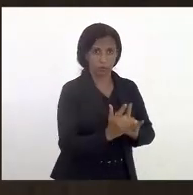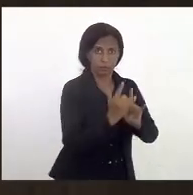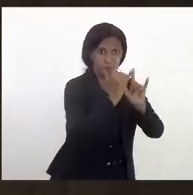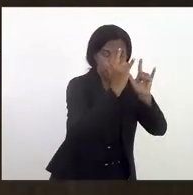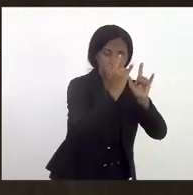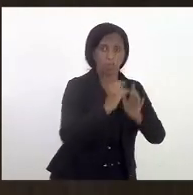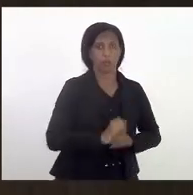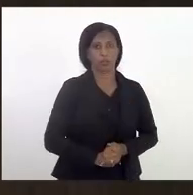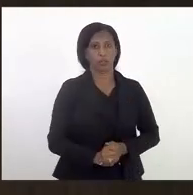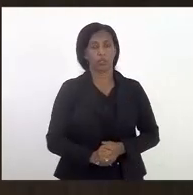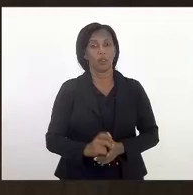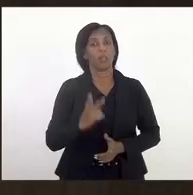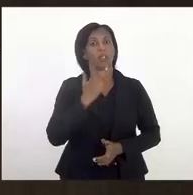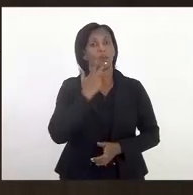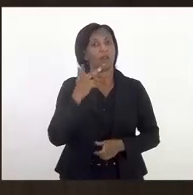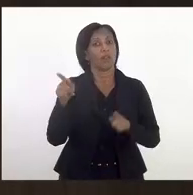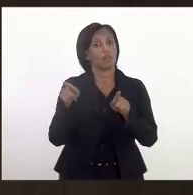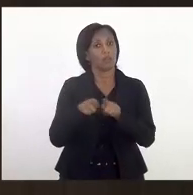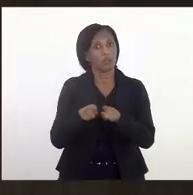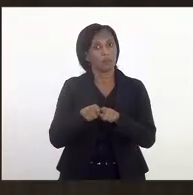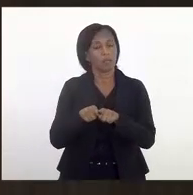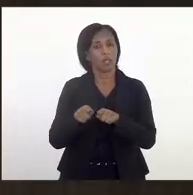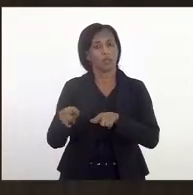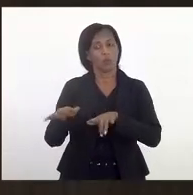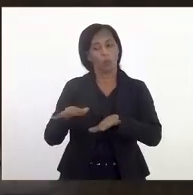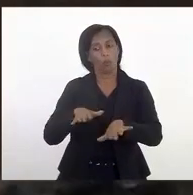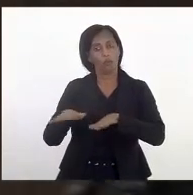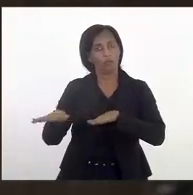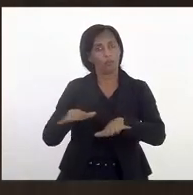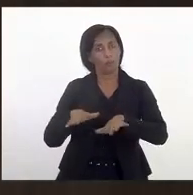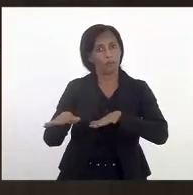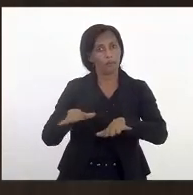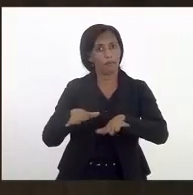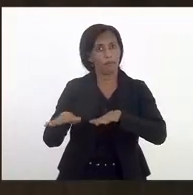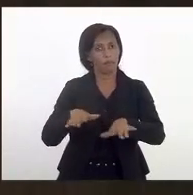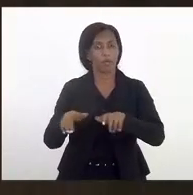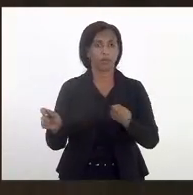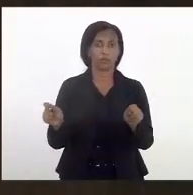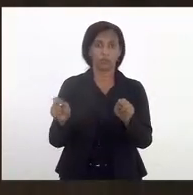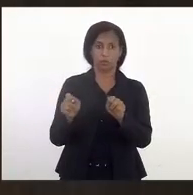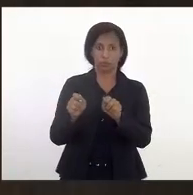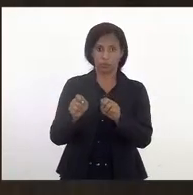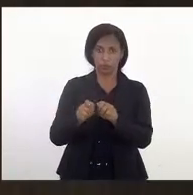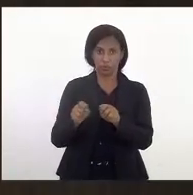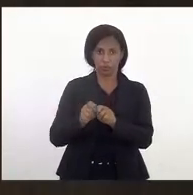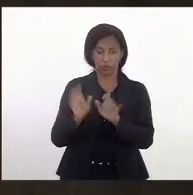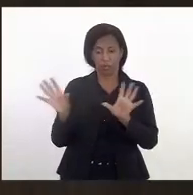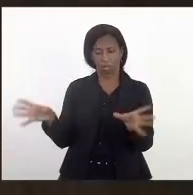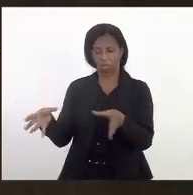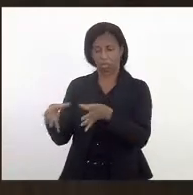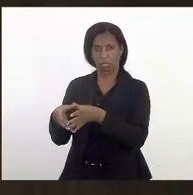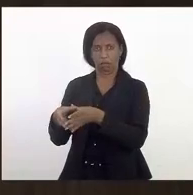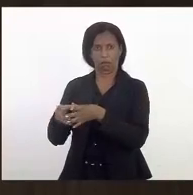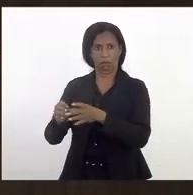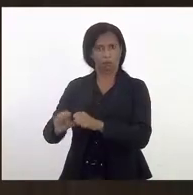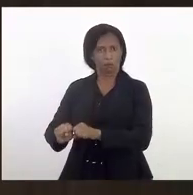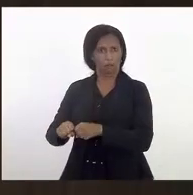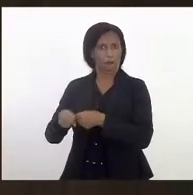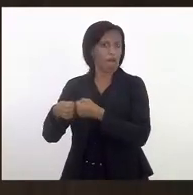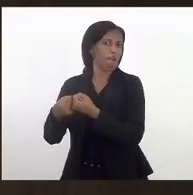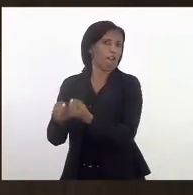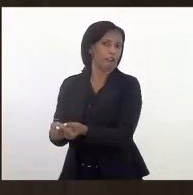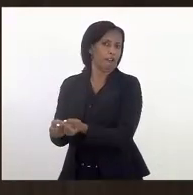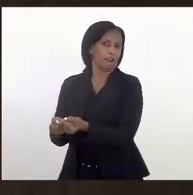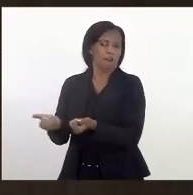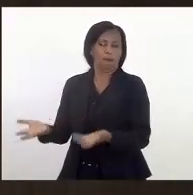de suposta os movimentos de fazer com que corporações se fortaleçam e seja um